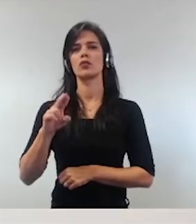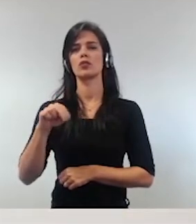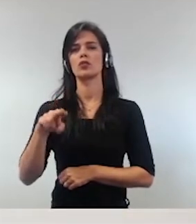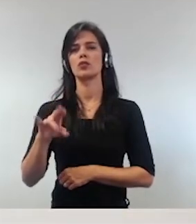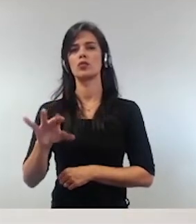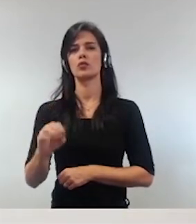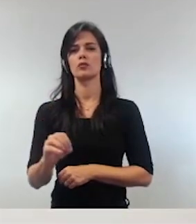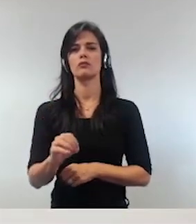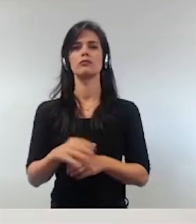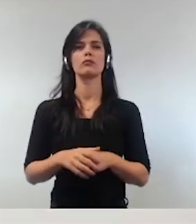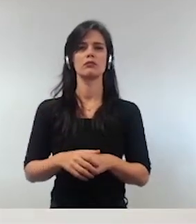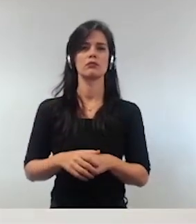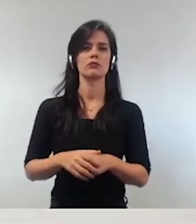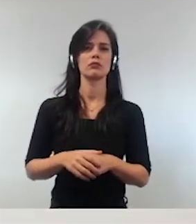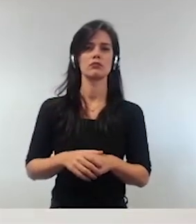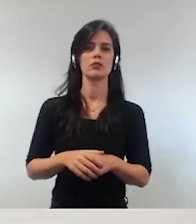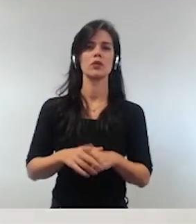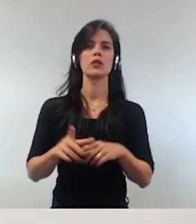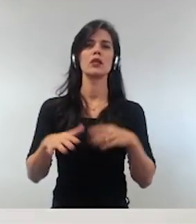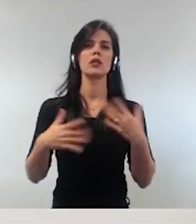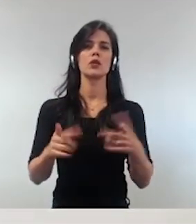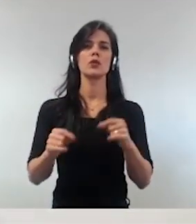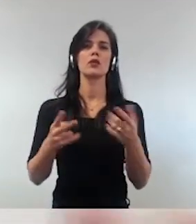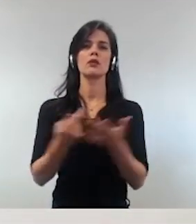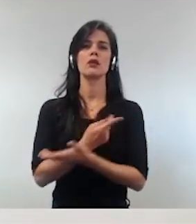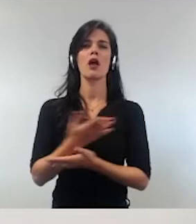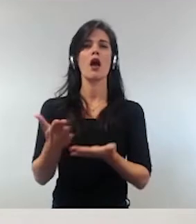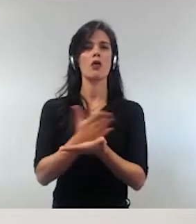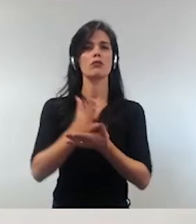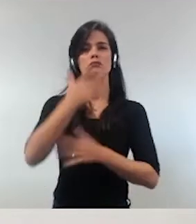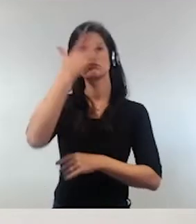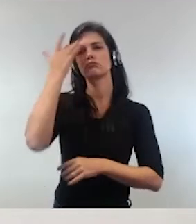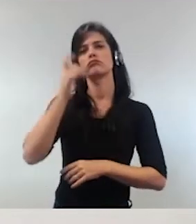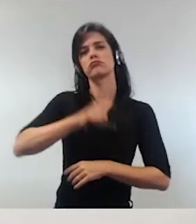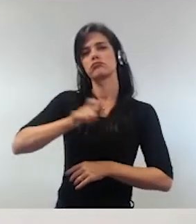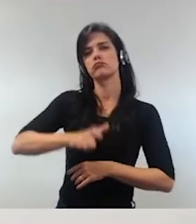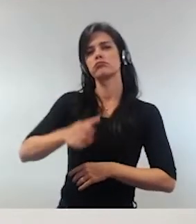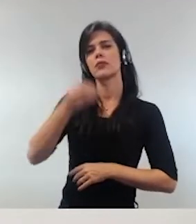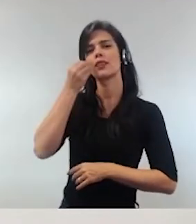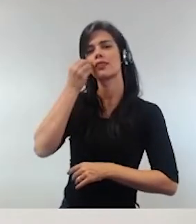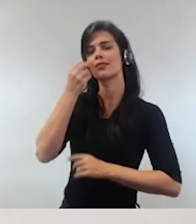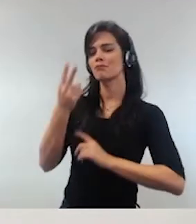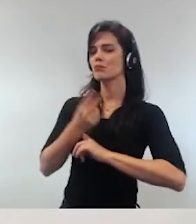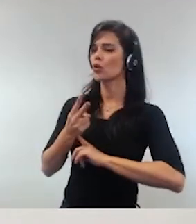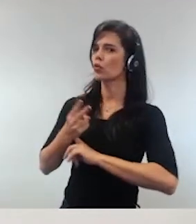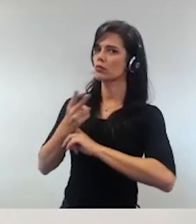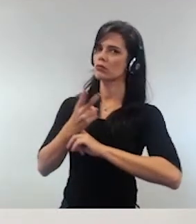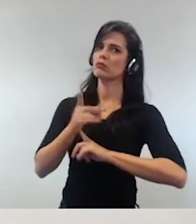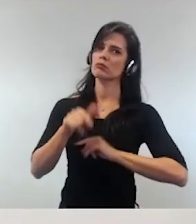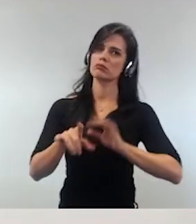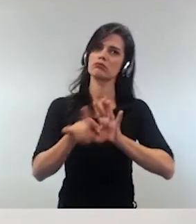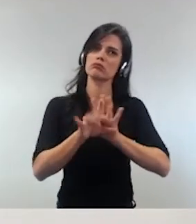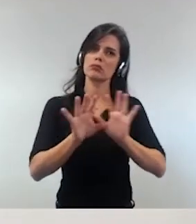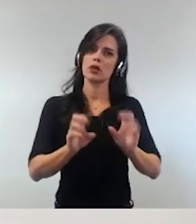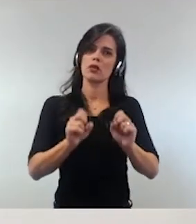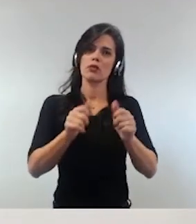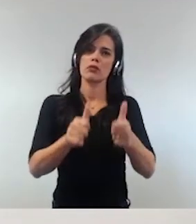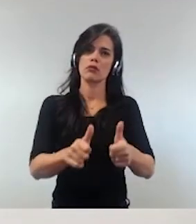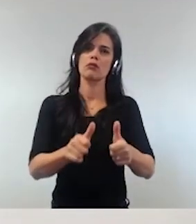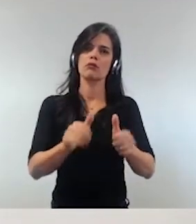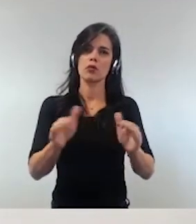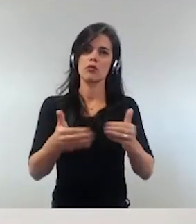agentes, legitimamente tentando se proteger, mais do que legítimo, dos efeitos da crise,